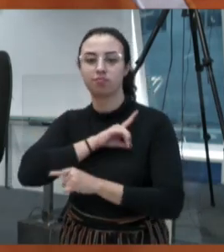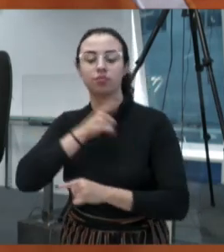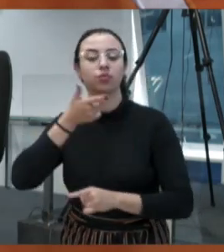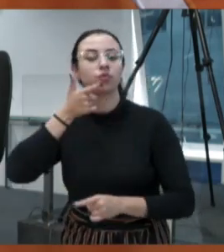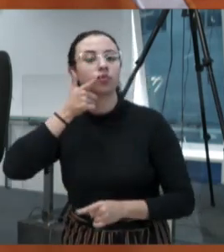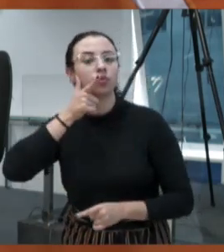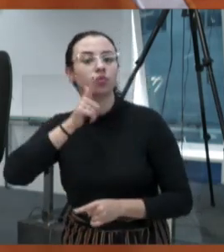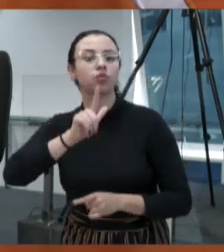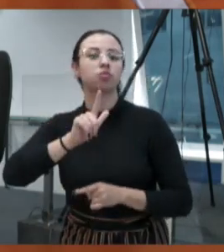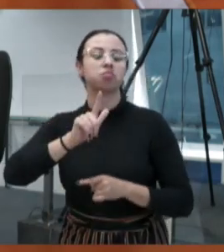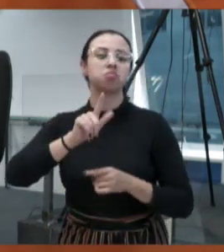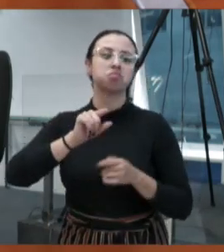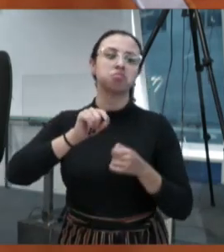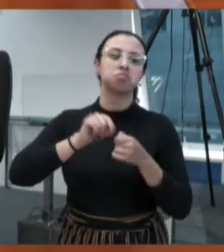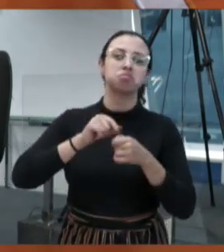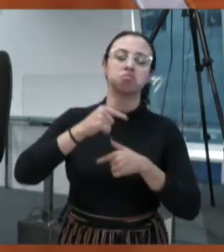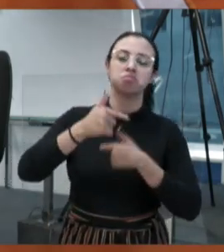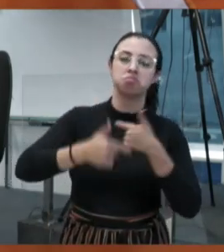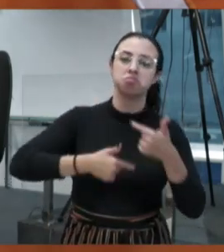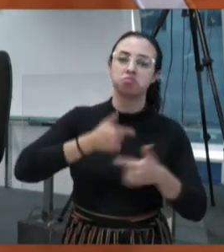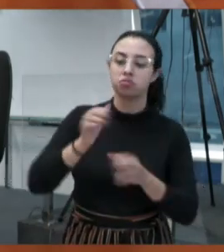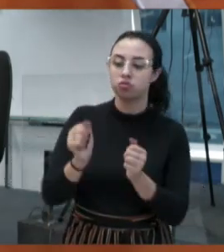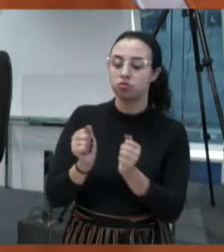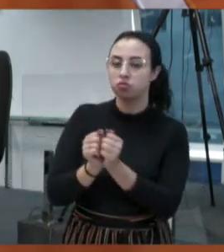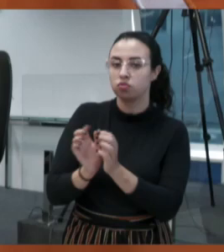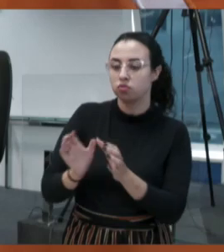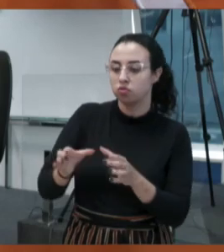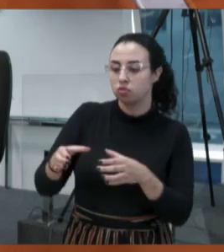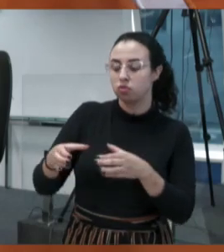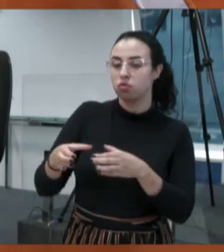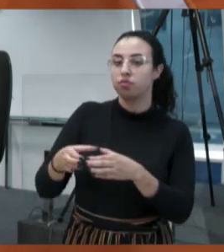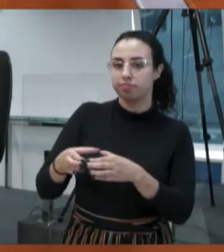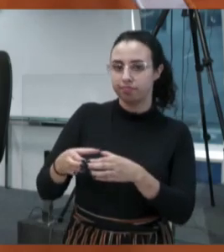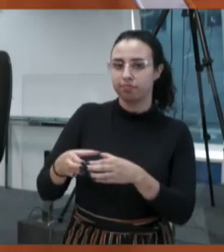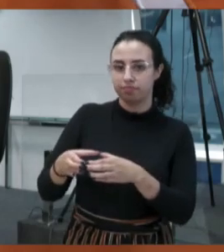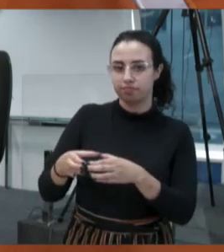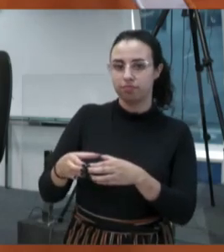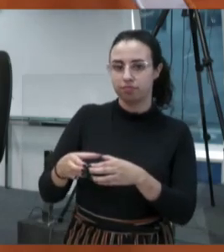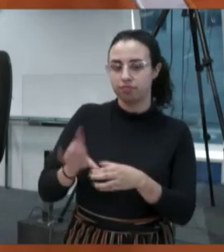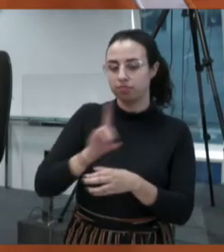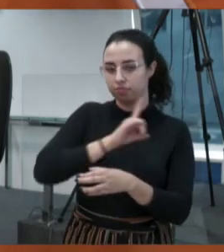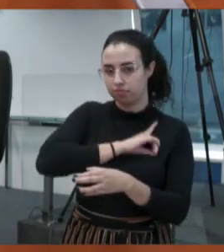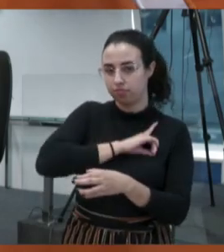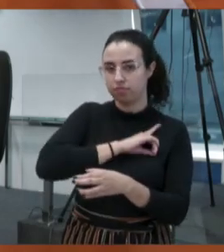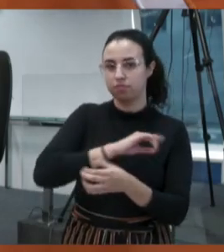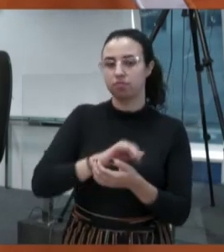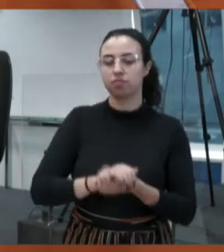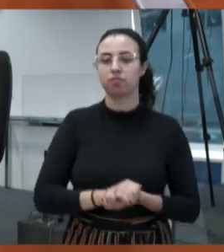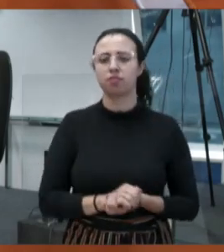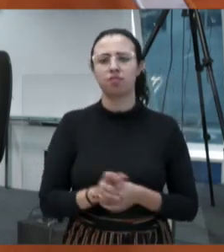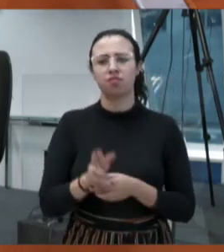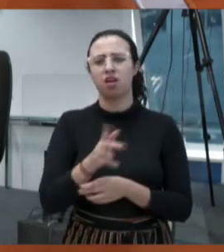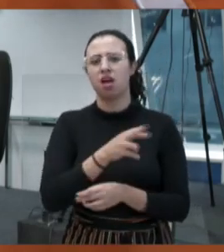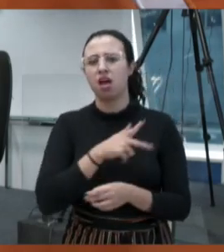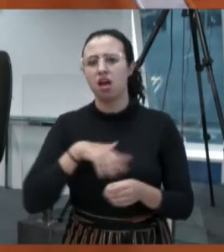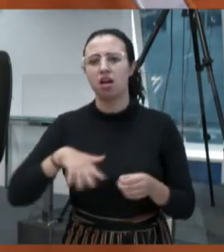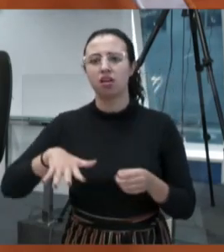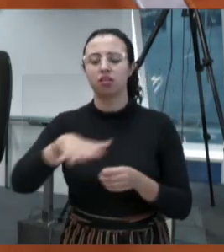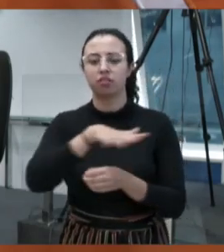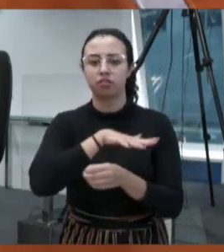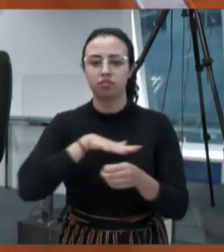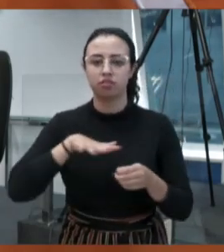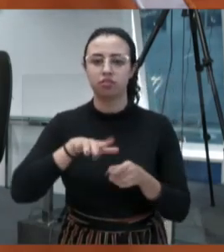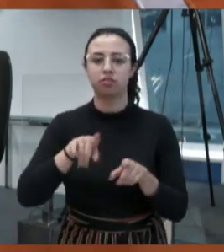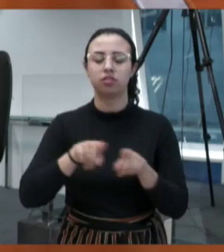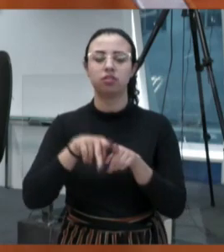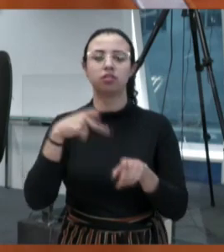aí um trabalho junto à comunidade, né, de Divinópolis, como vários bairros. A gente sempre tem falado aí, meu